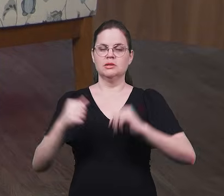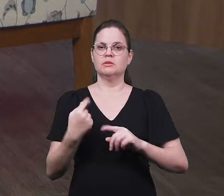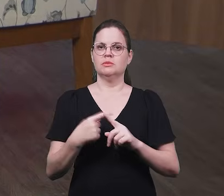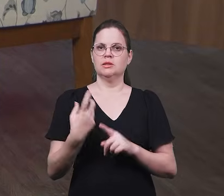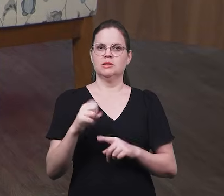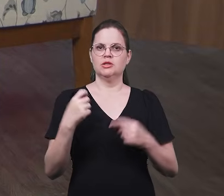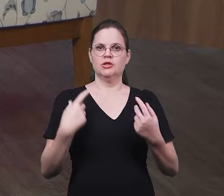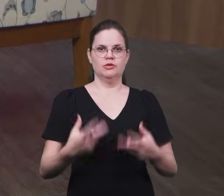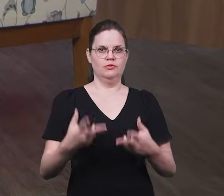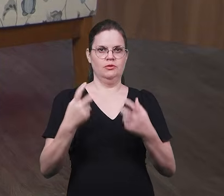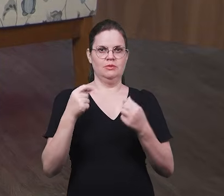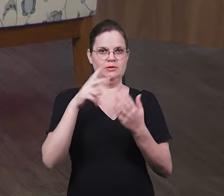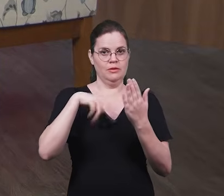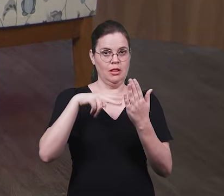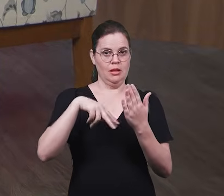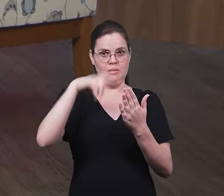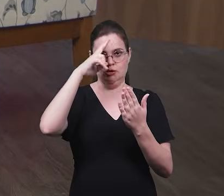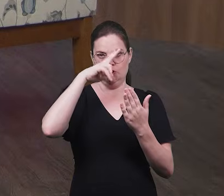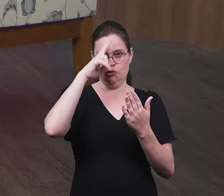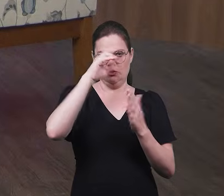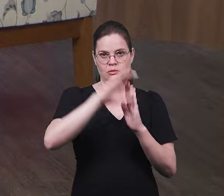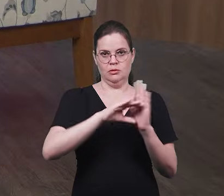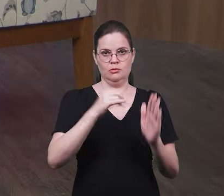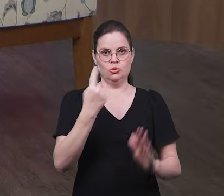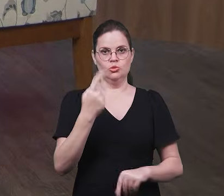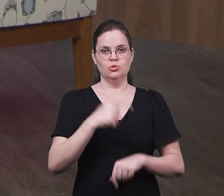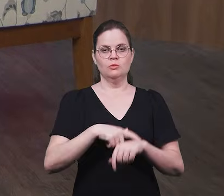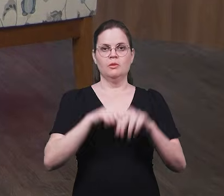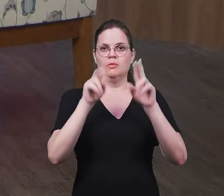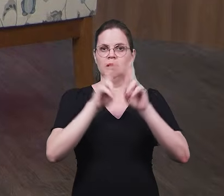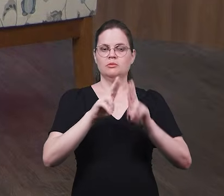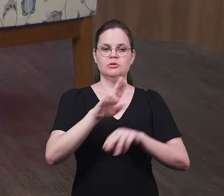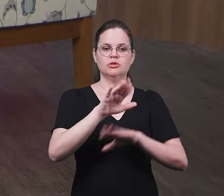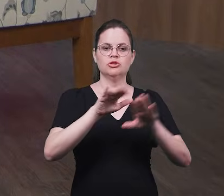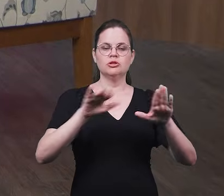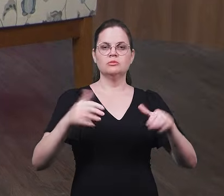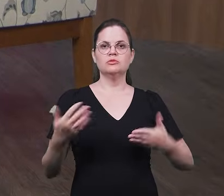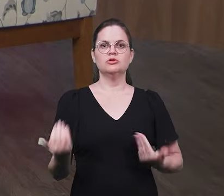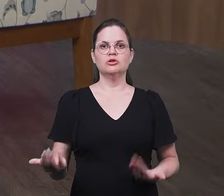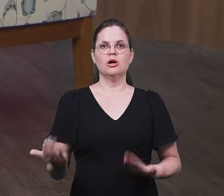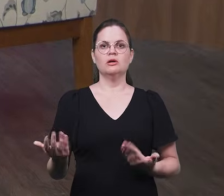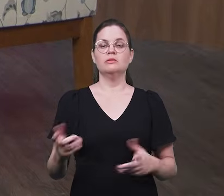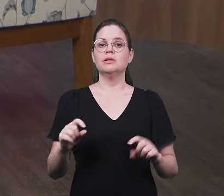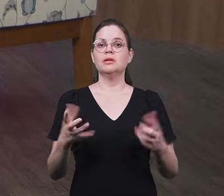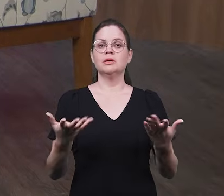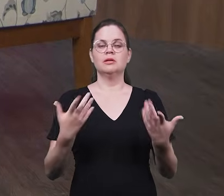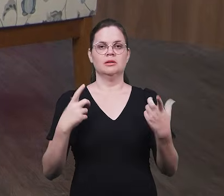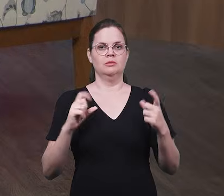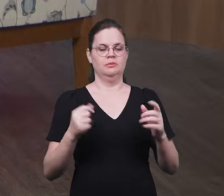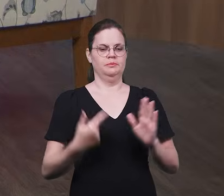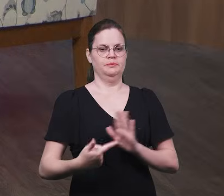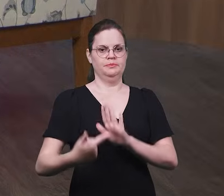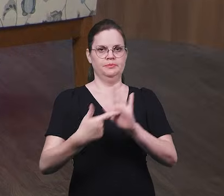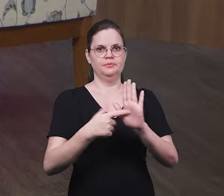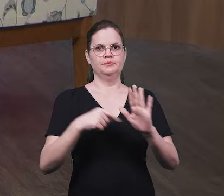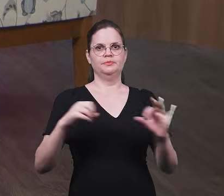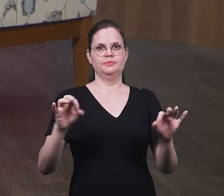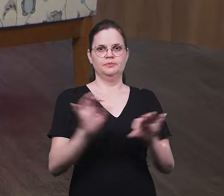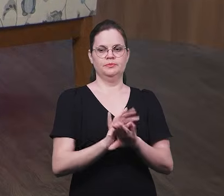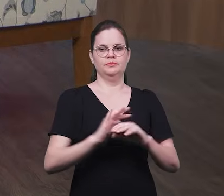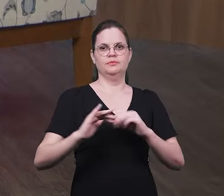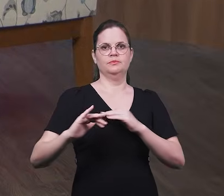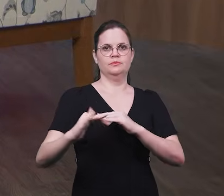nós. Se nós observarmos ali Nabucodonosor, quando ele chama os jovens, o que ele queria fazer? Ele